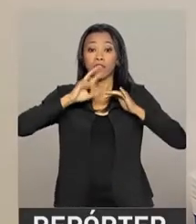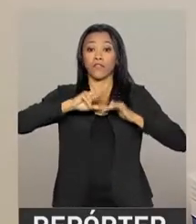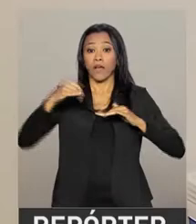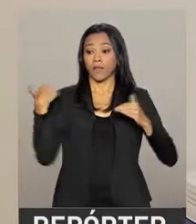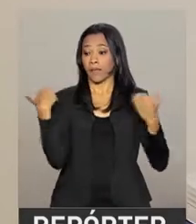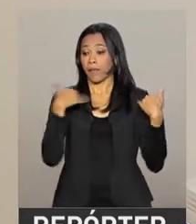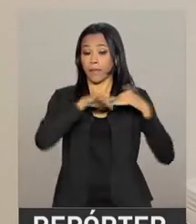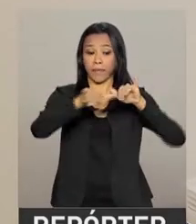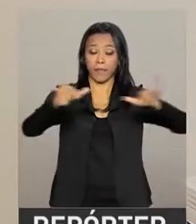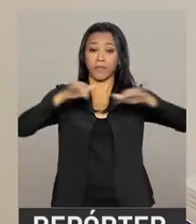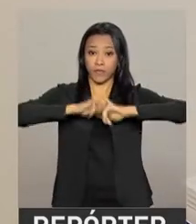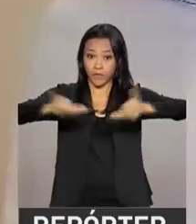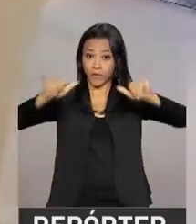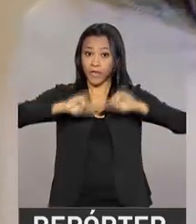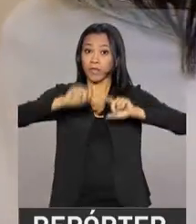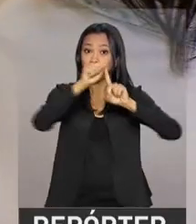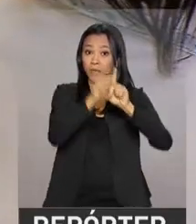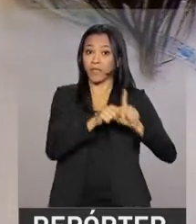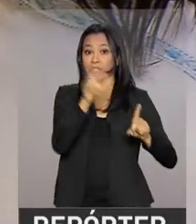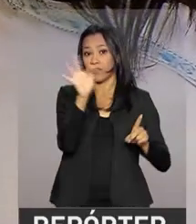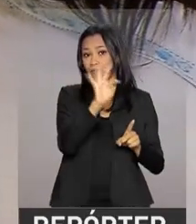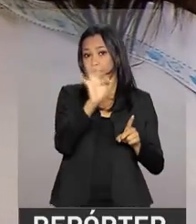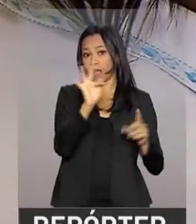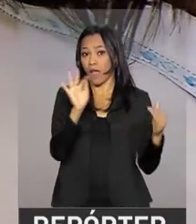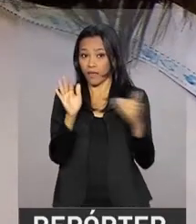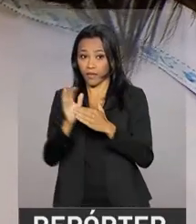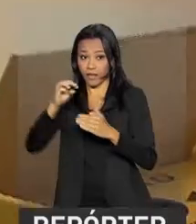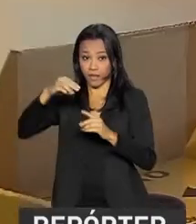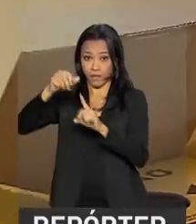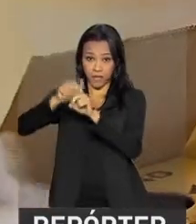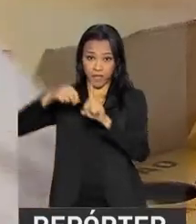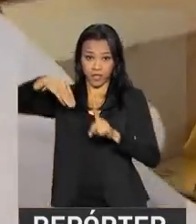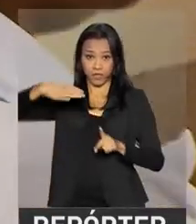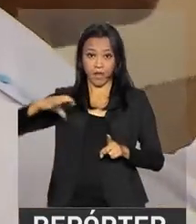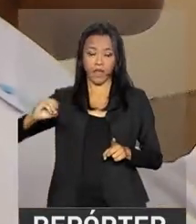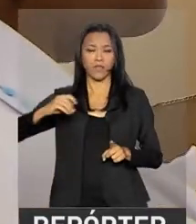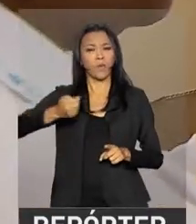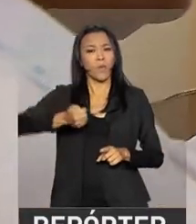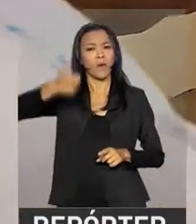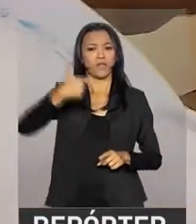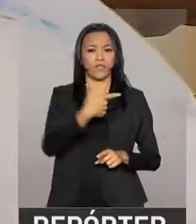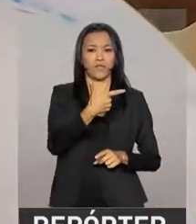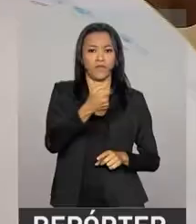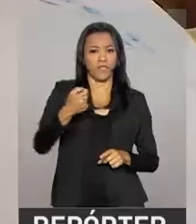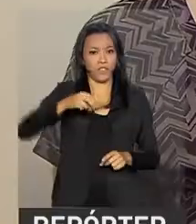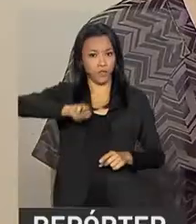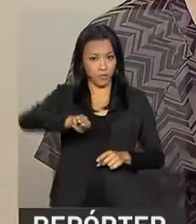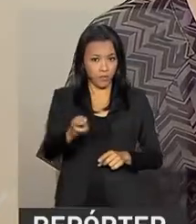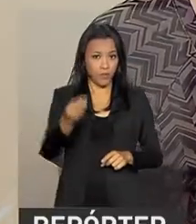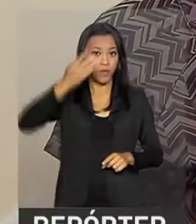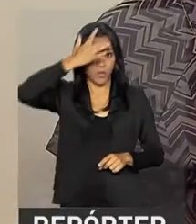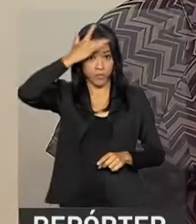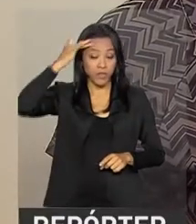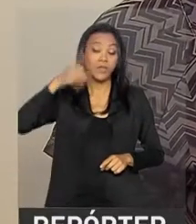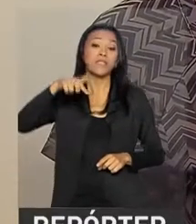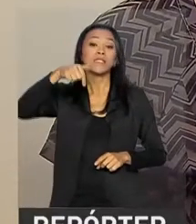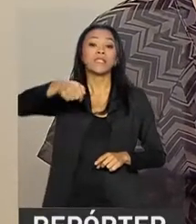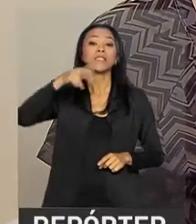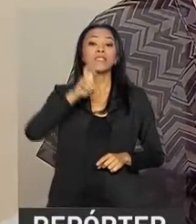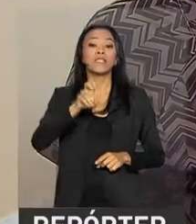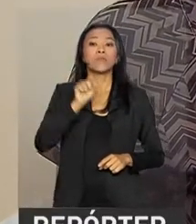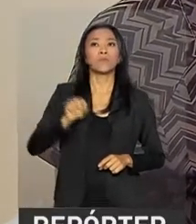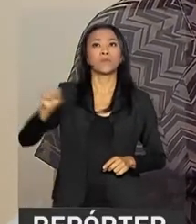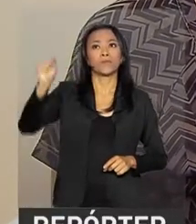março o ministério da saúde pretende vacinar quase 20 milhões de pessoas de 75 municípios dos estados